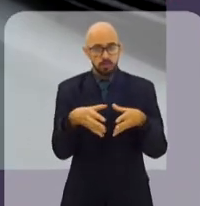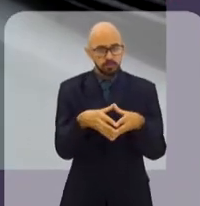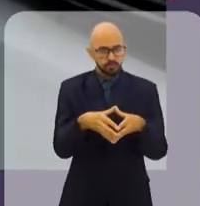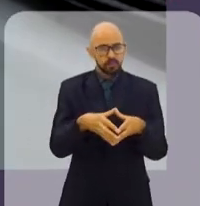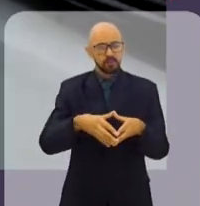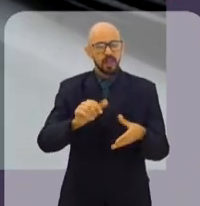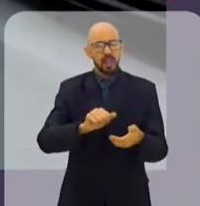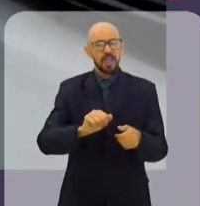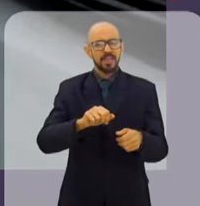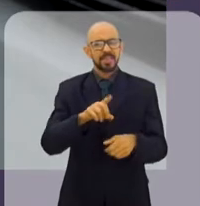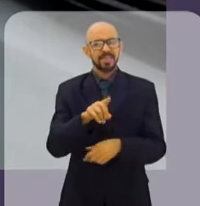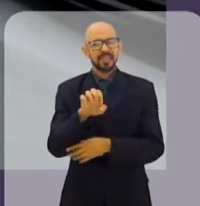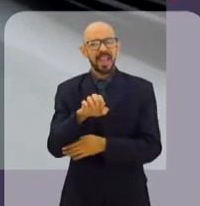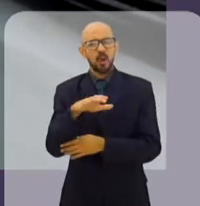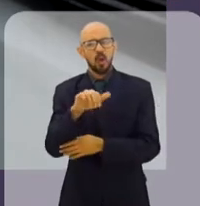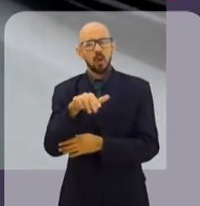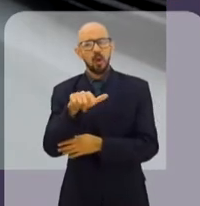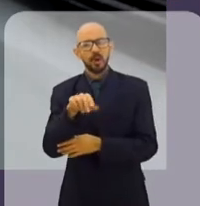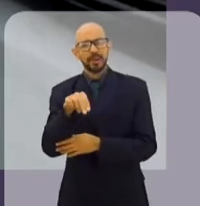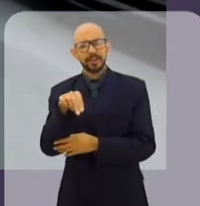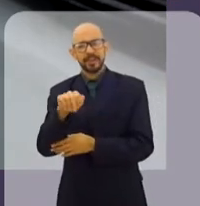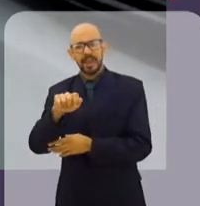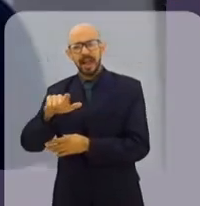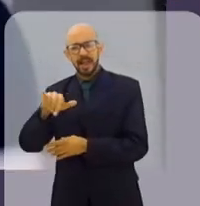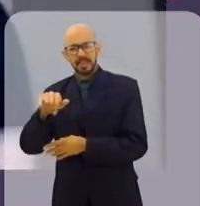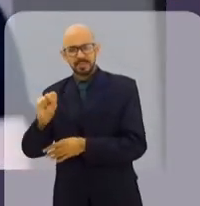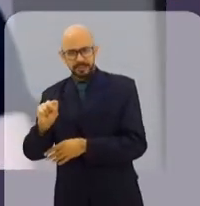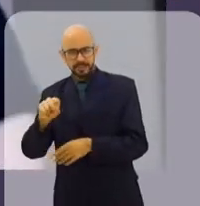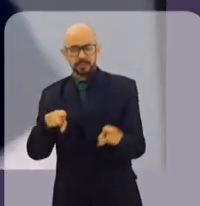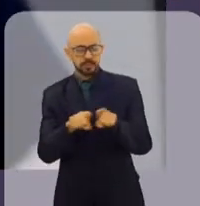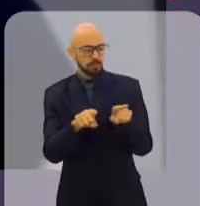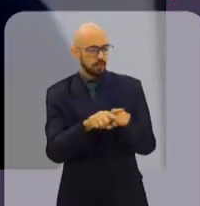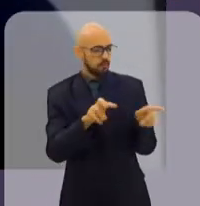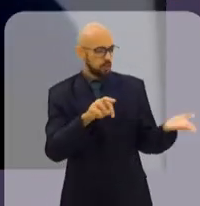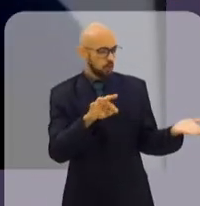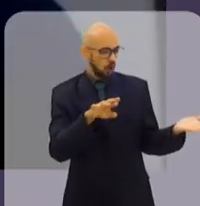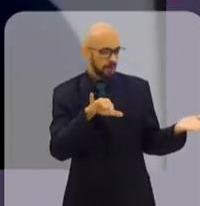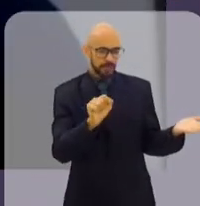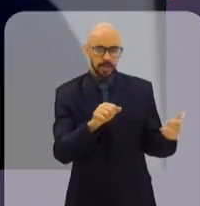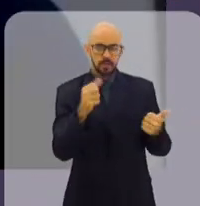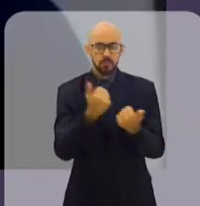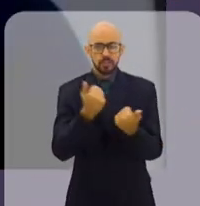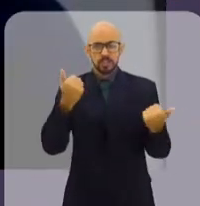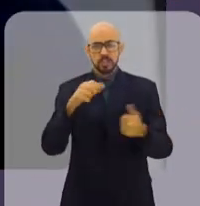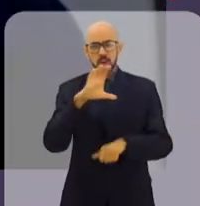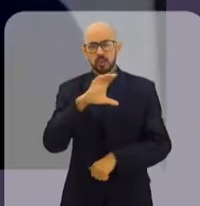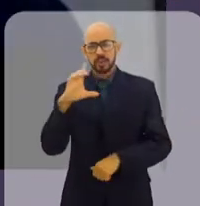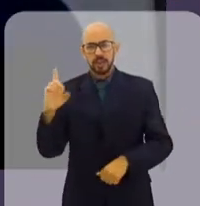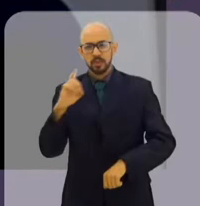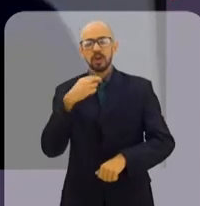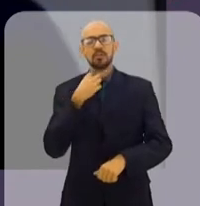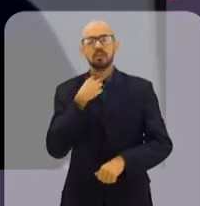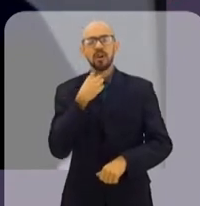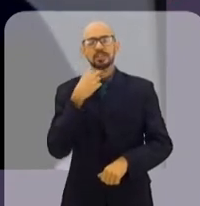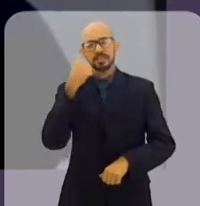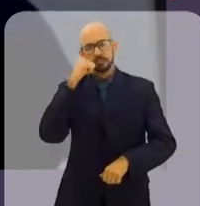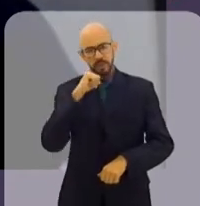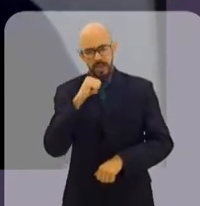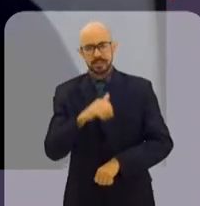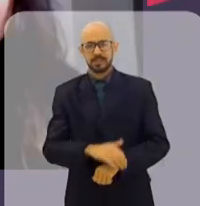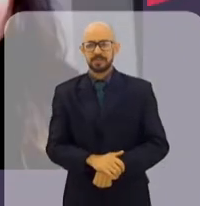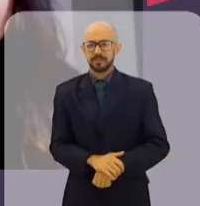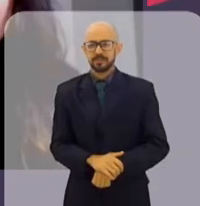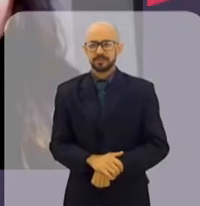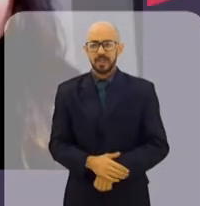Pesquisas Decoloniais e Libertárias, o CPDEL, e com Vitória França, vice-coordenadora do projeto Vozes das